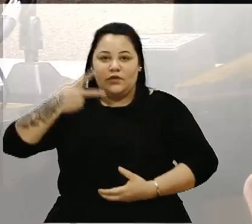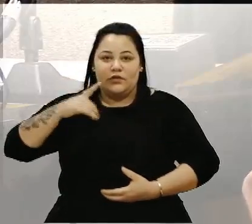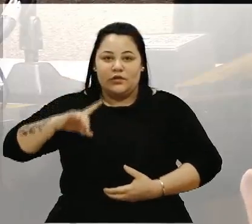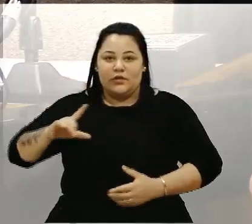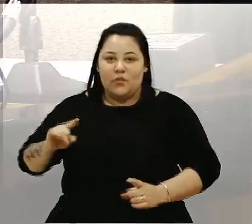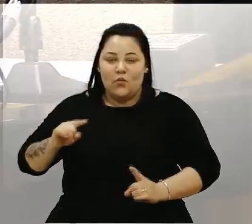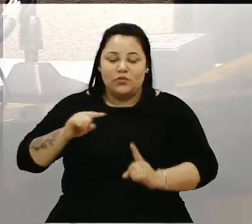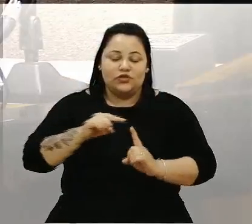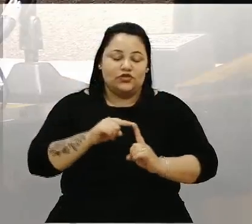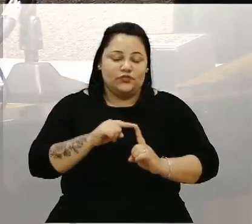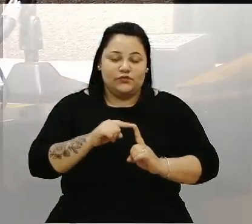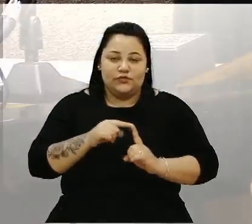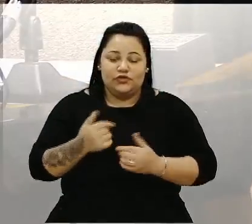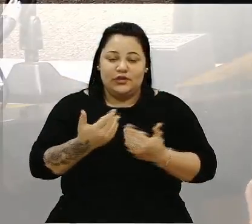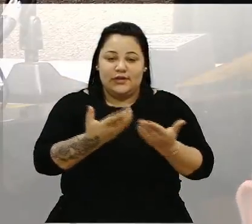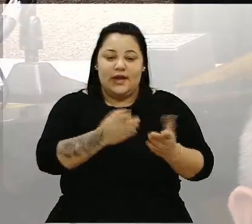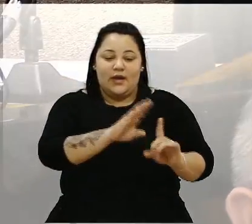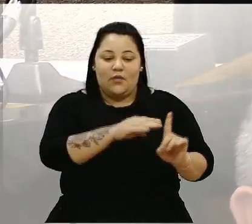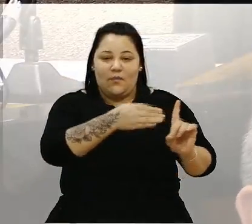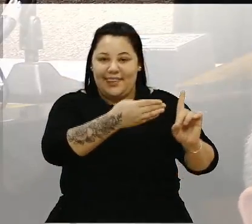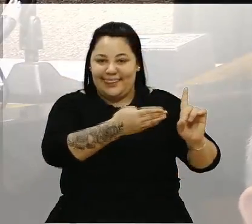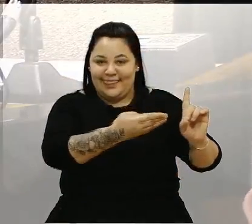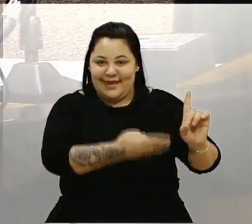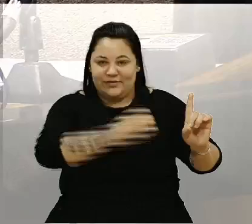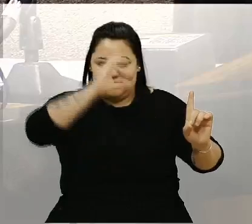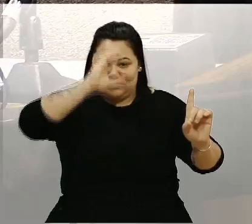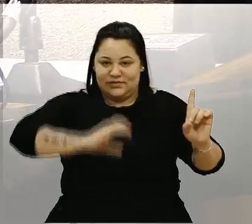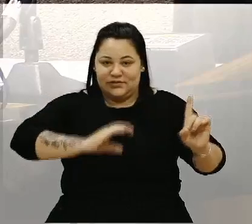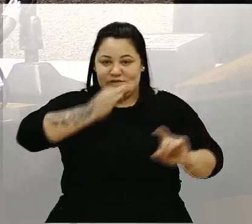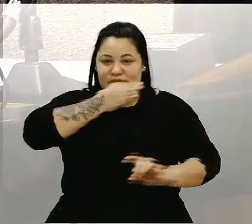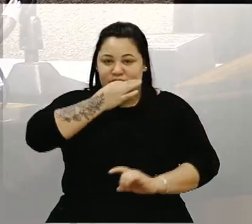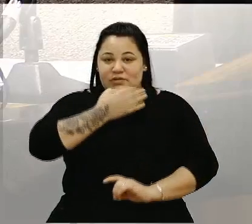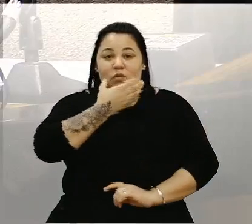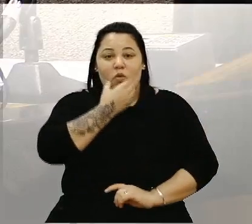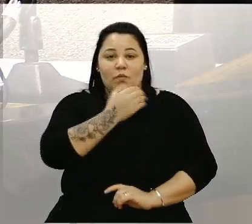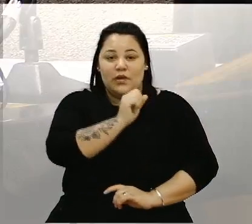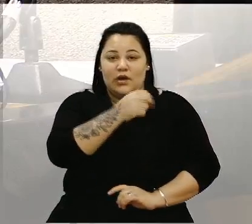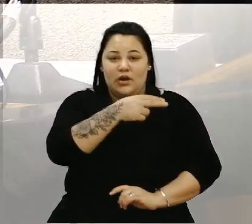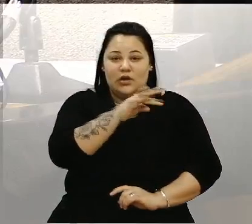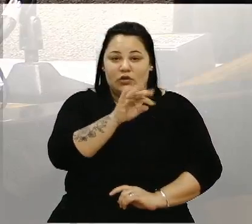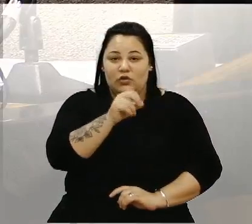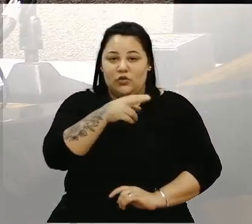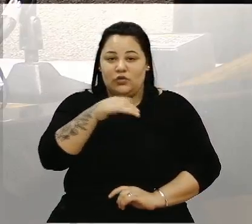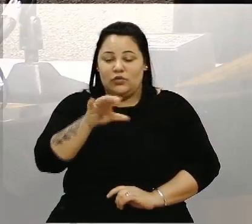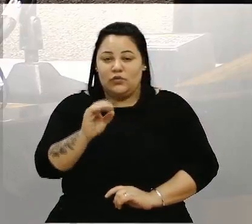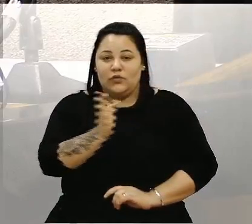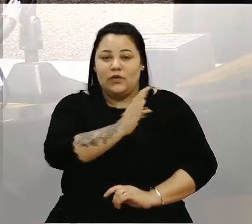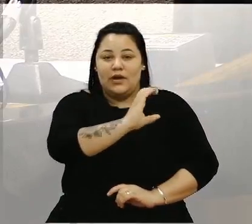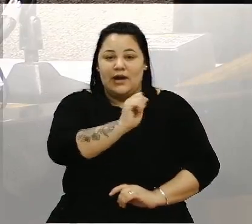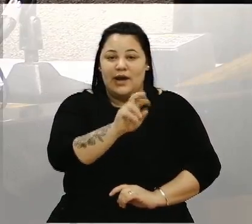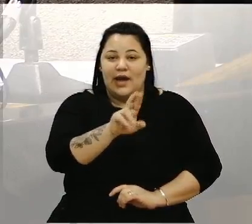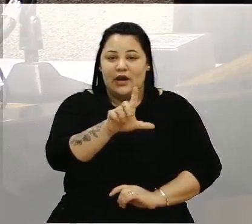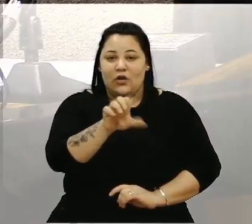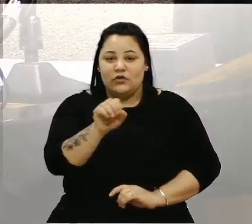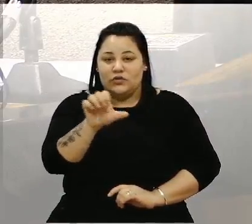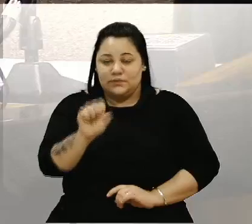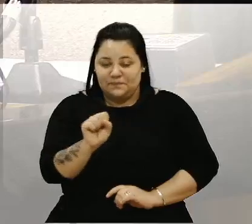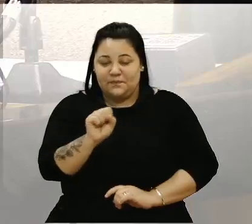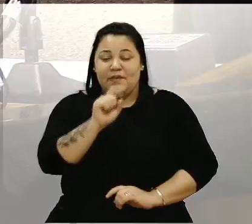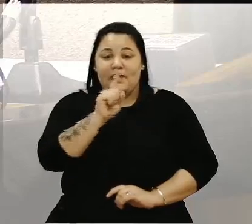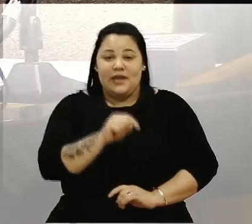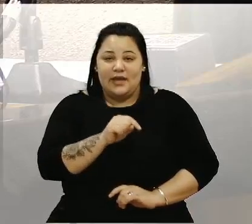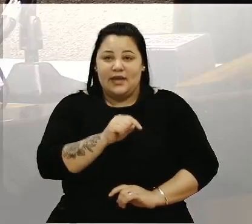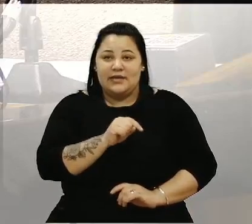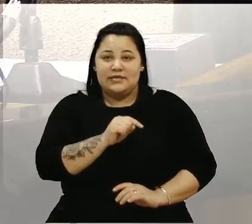objetiva conceder o título de cidadão caxiense ao senhor Antônio Carlos Potrich. A matéria